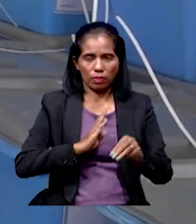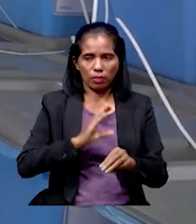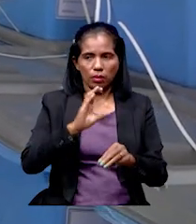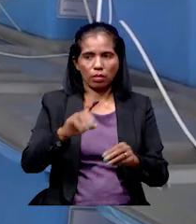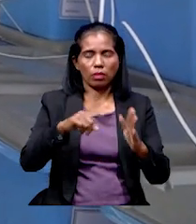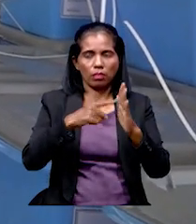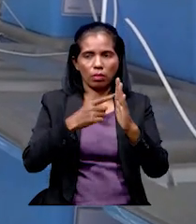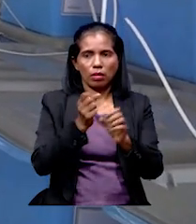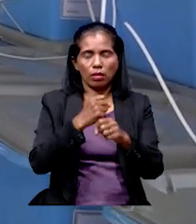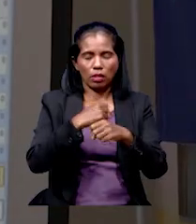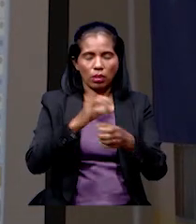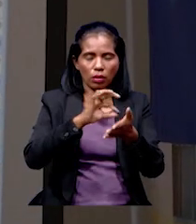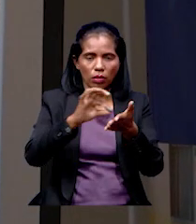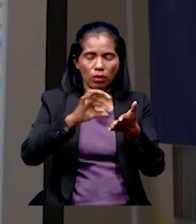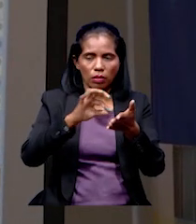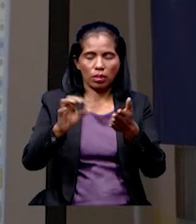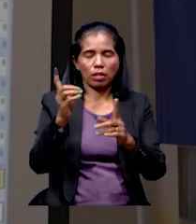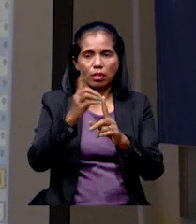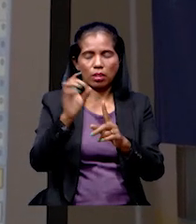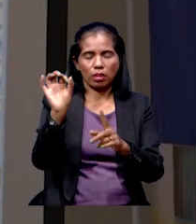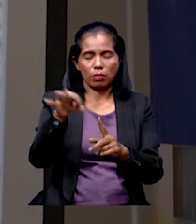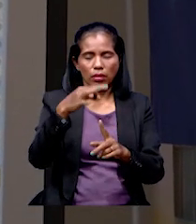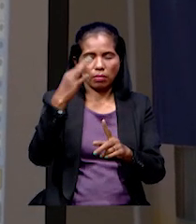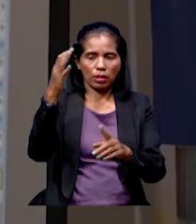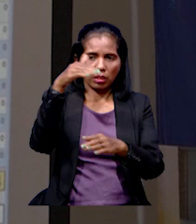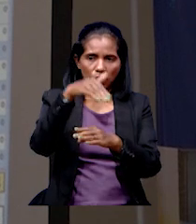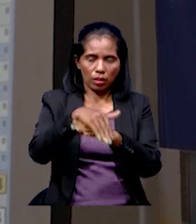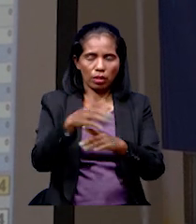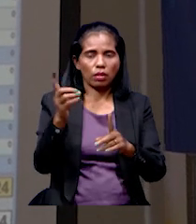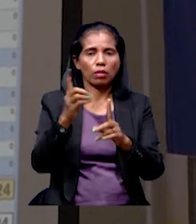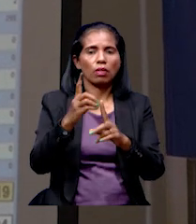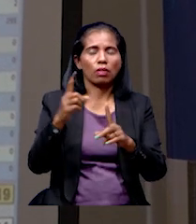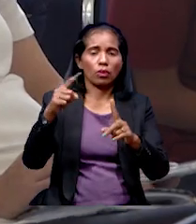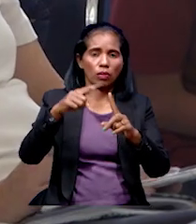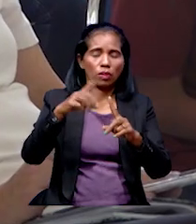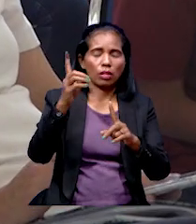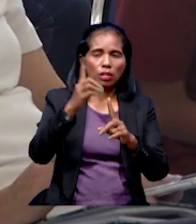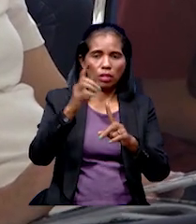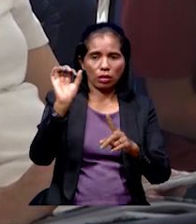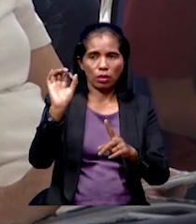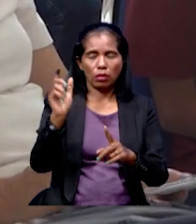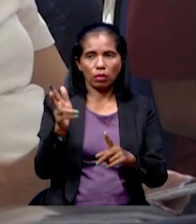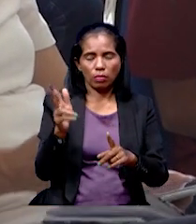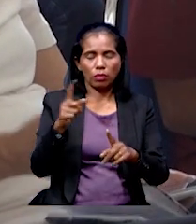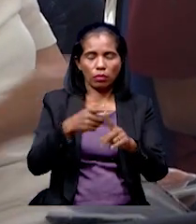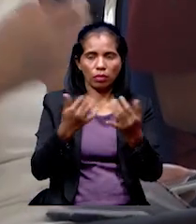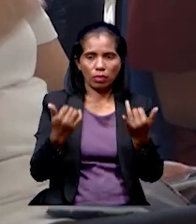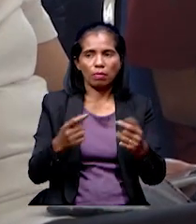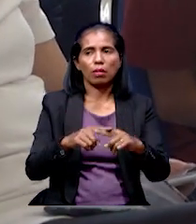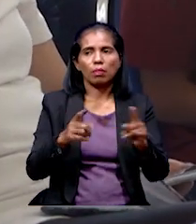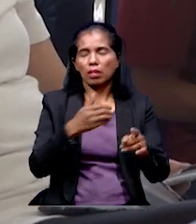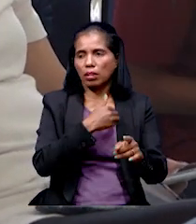hahu halo apuramento e haloron sanu resensia kalang toloron ruanulu fulane maibe sedau